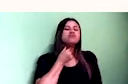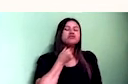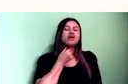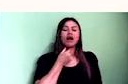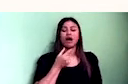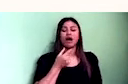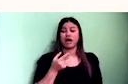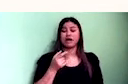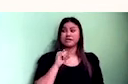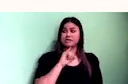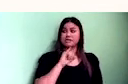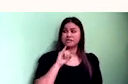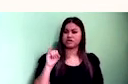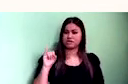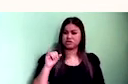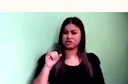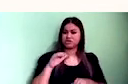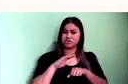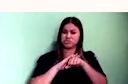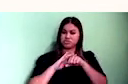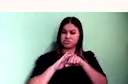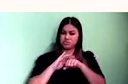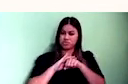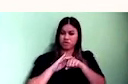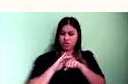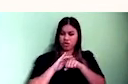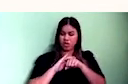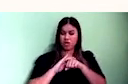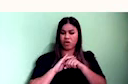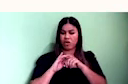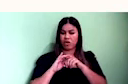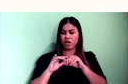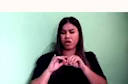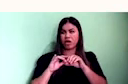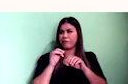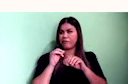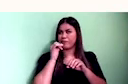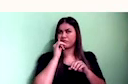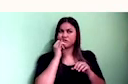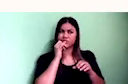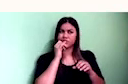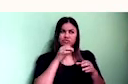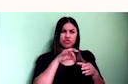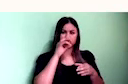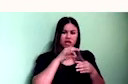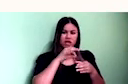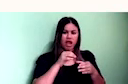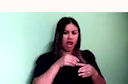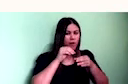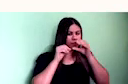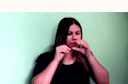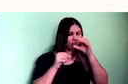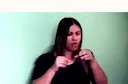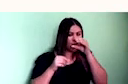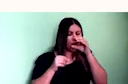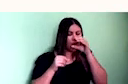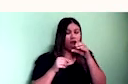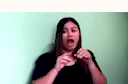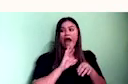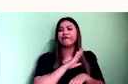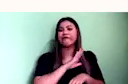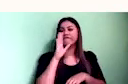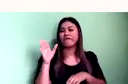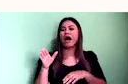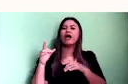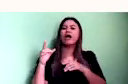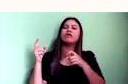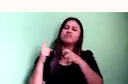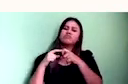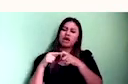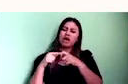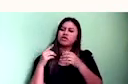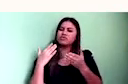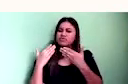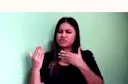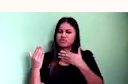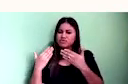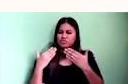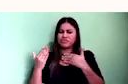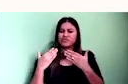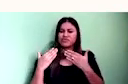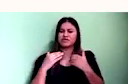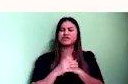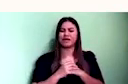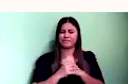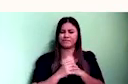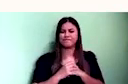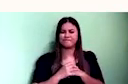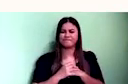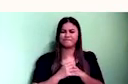senão quando você chega lá e falar que está tomando 3 vezes por dia chá de erva cidreira e alterou alguma coisa nos seus exames, ele